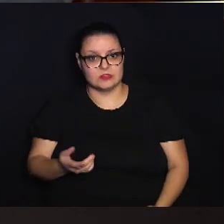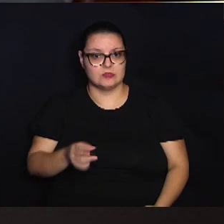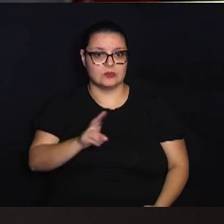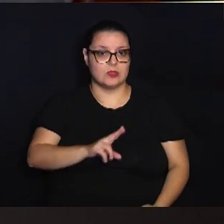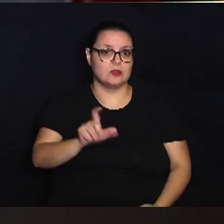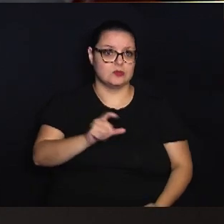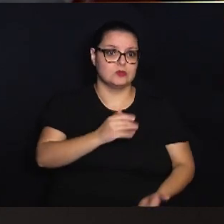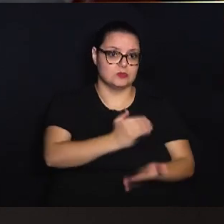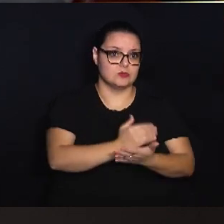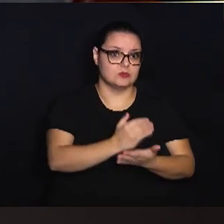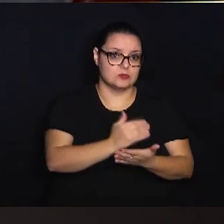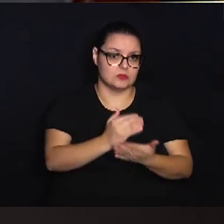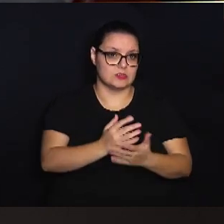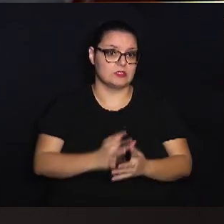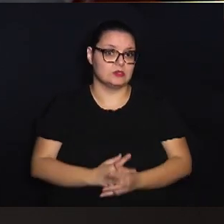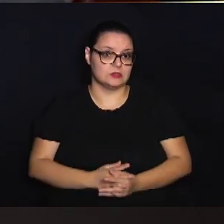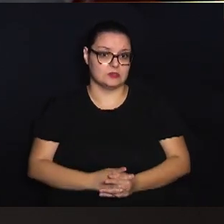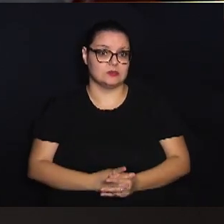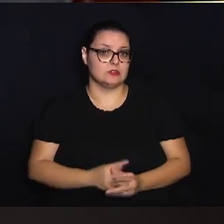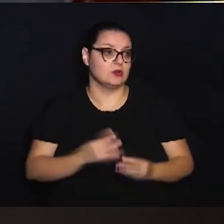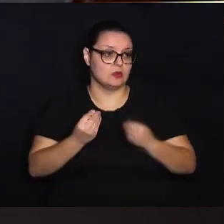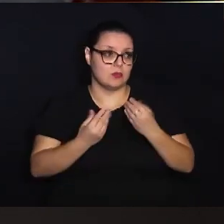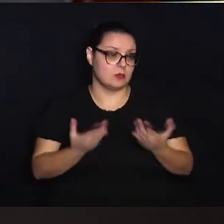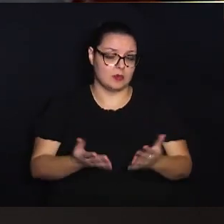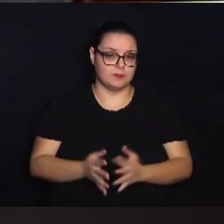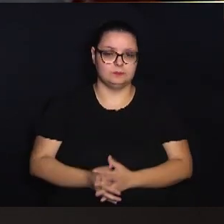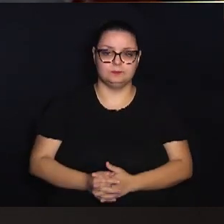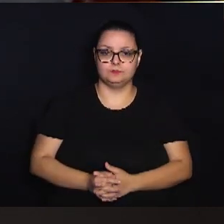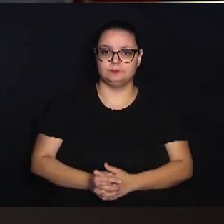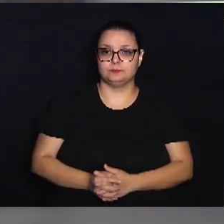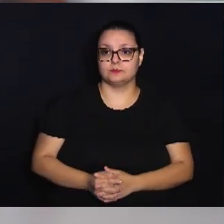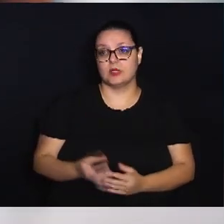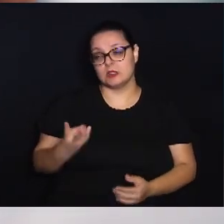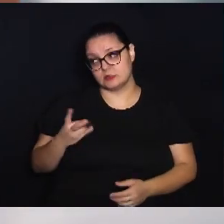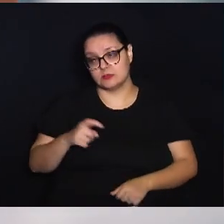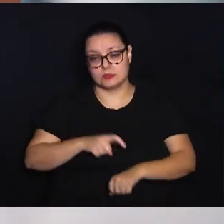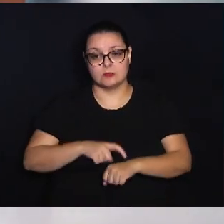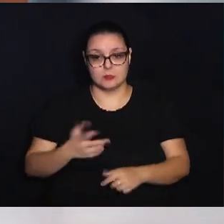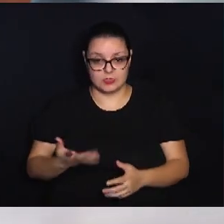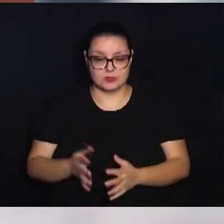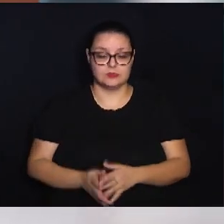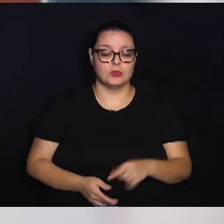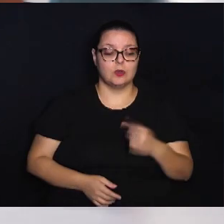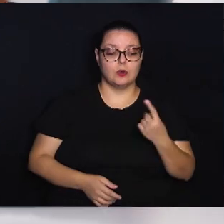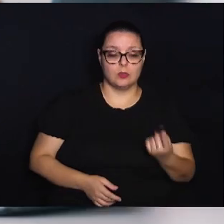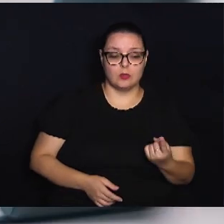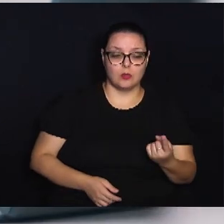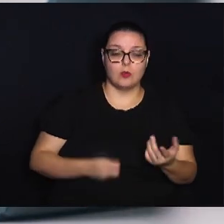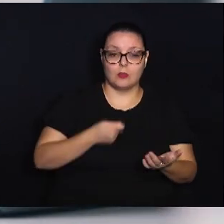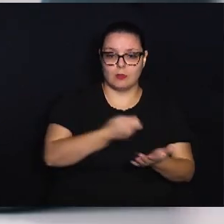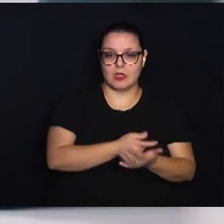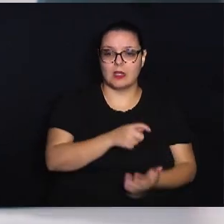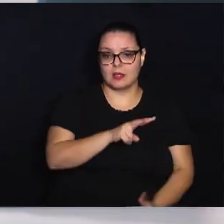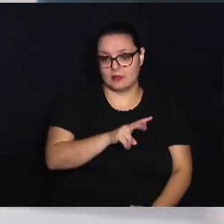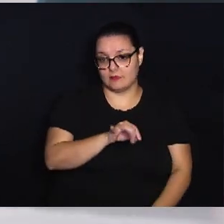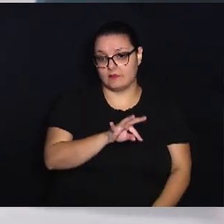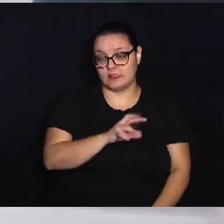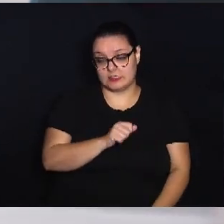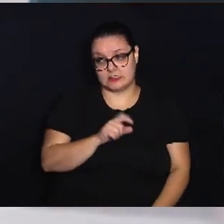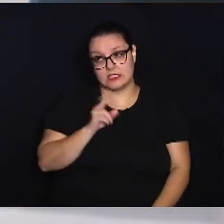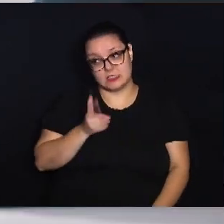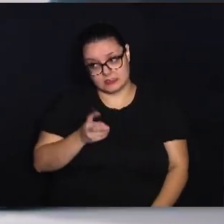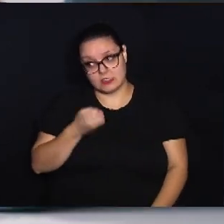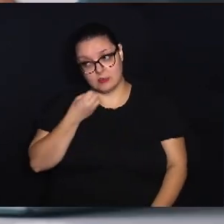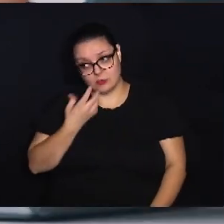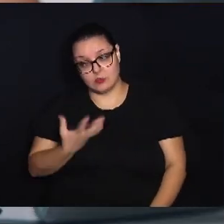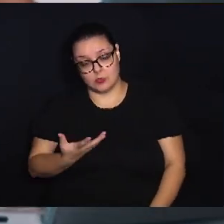lá, usa o cartão de crédito, como que seria isso? São 2 cenários. O pagar à vista é